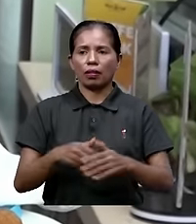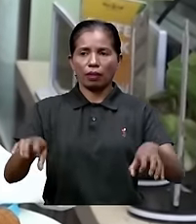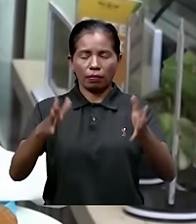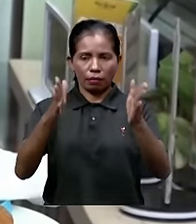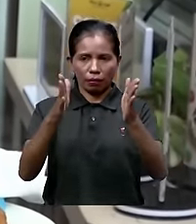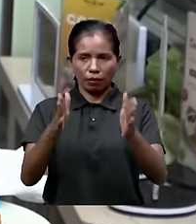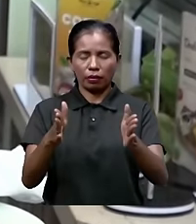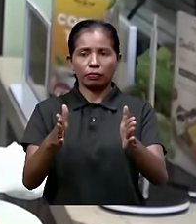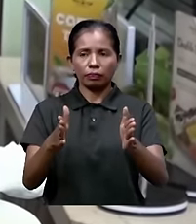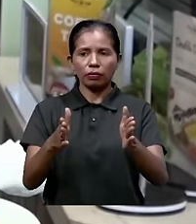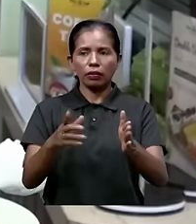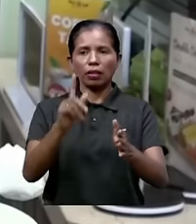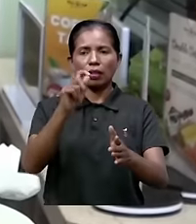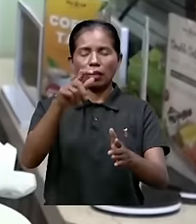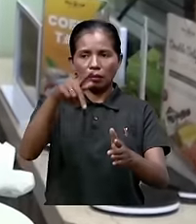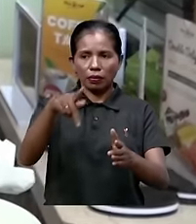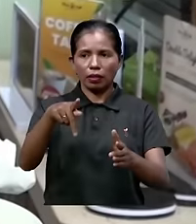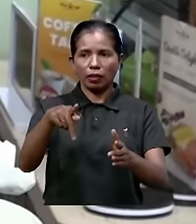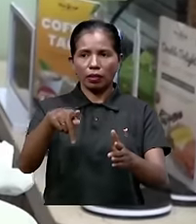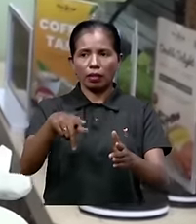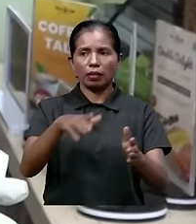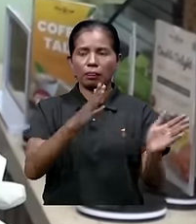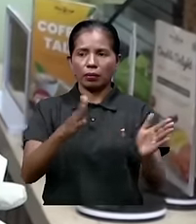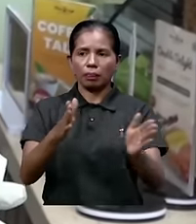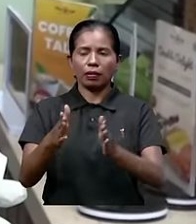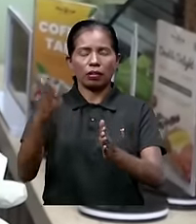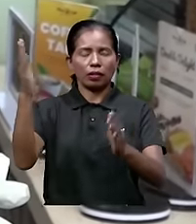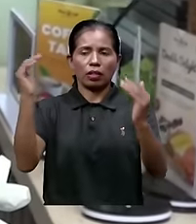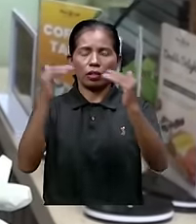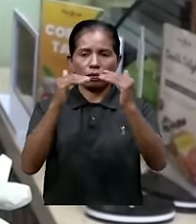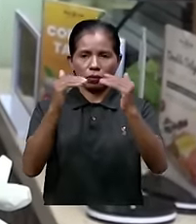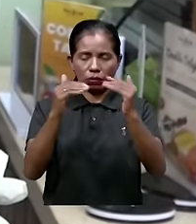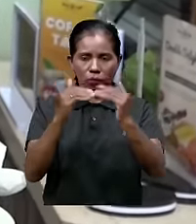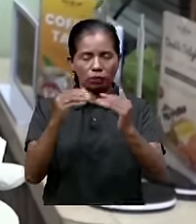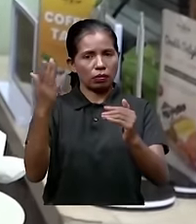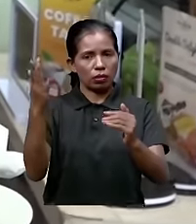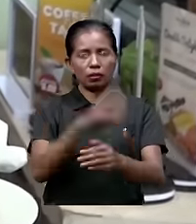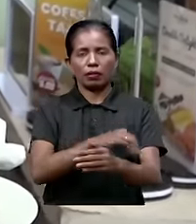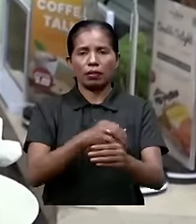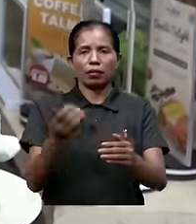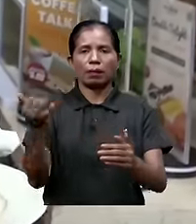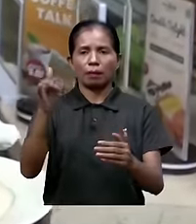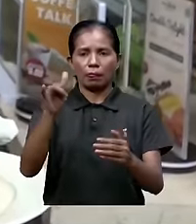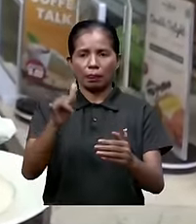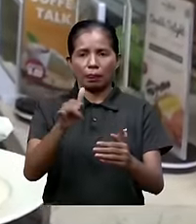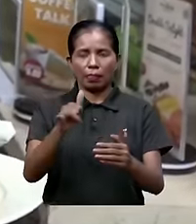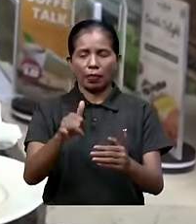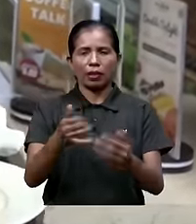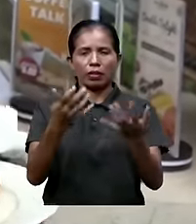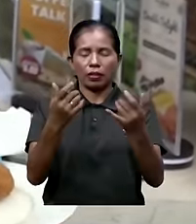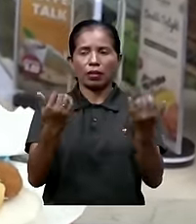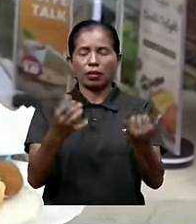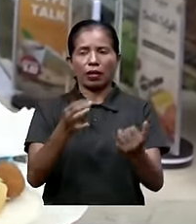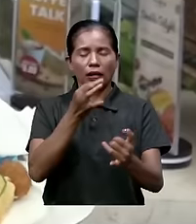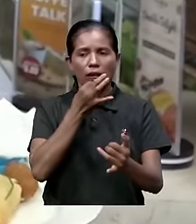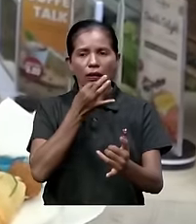trabalhadores TPN niang nebe mak ohin prepara ia workshop ita nebe mak ohin dadau kami halong. Na realidade, hahang